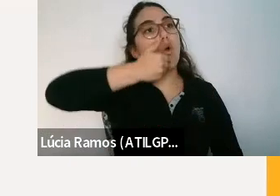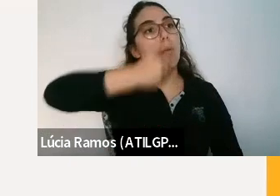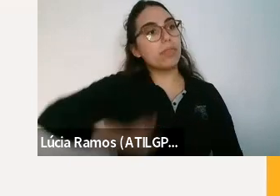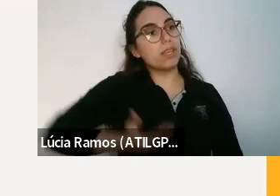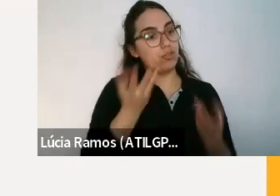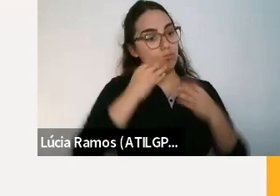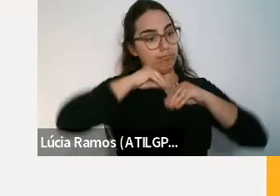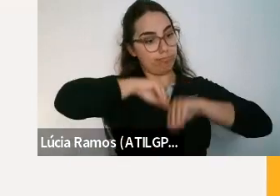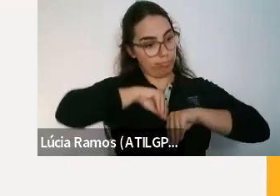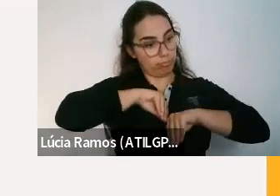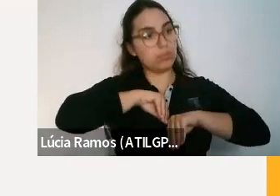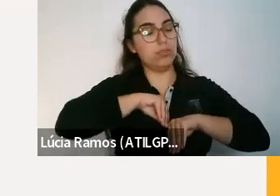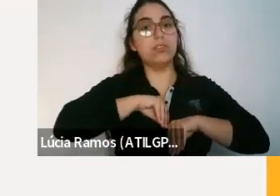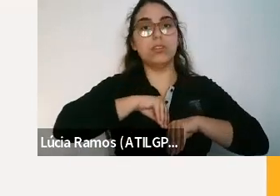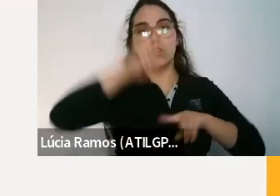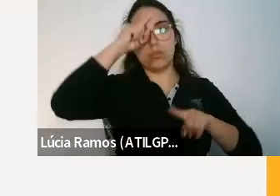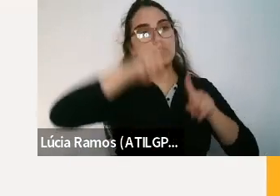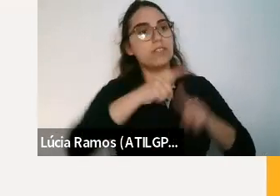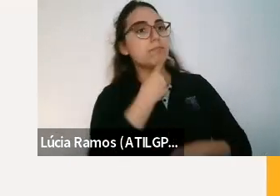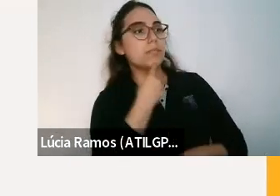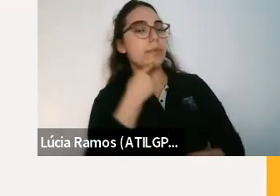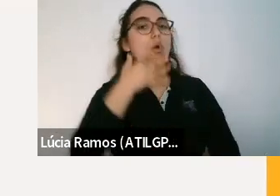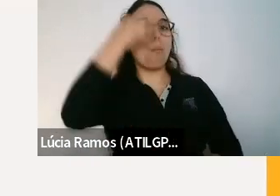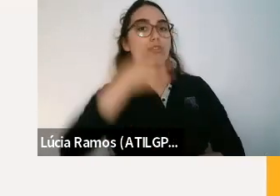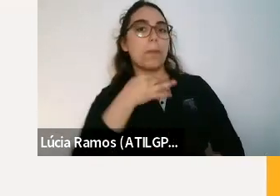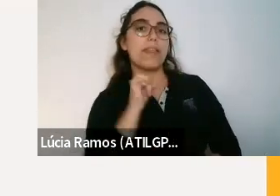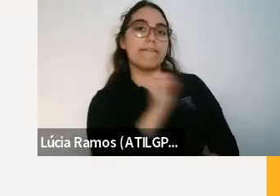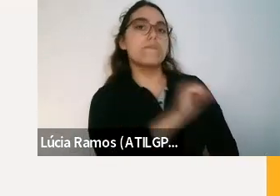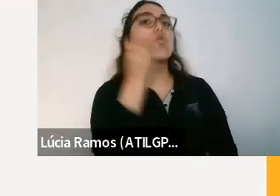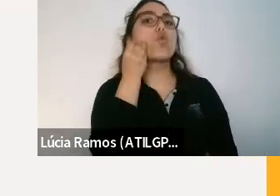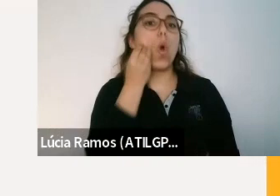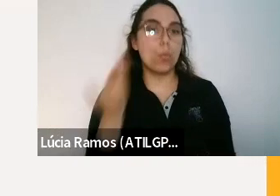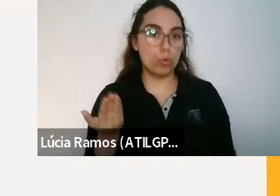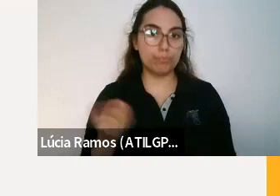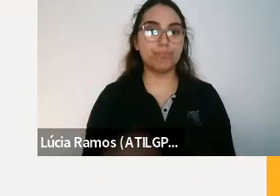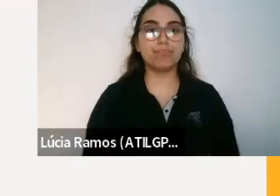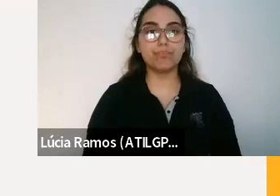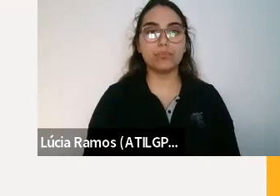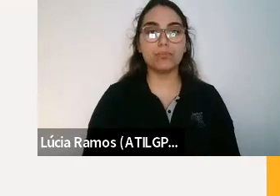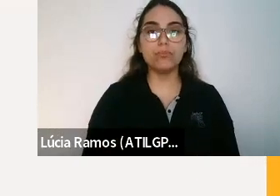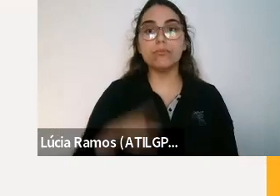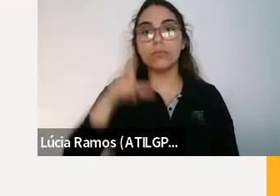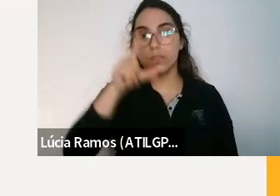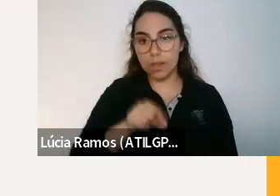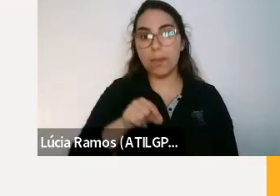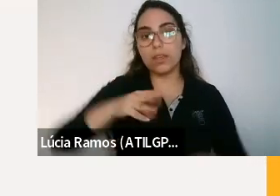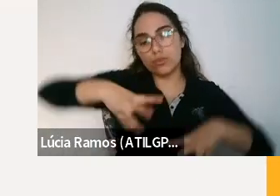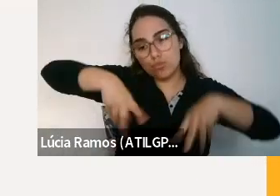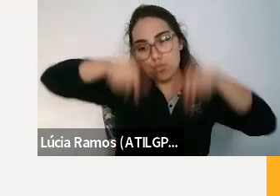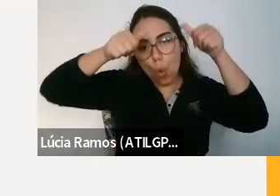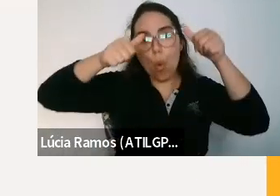seus comportamentos e atitudes em relação aos pares, e também muito importante o desenvolvimento de competências junto